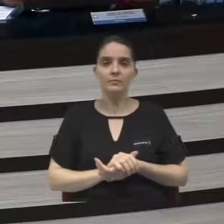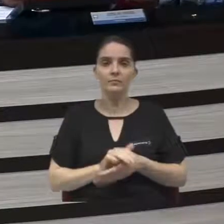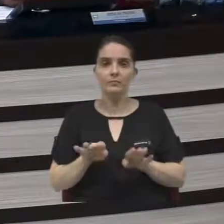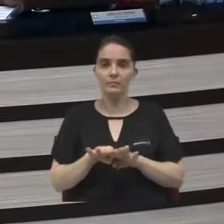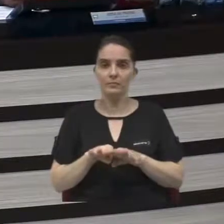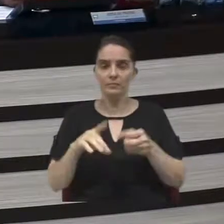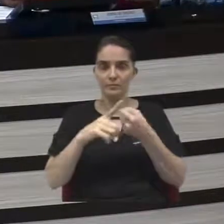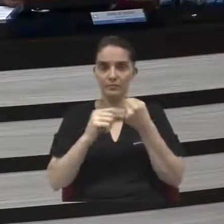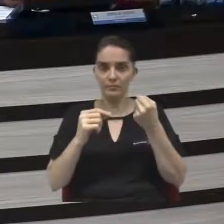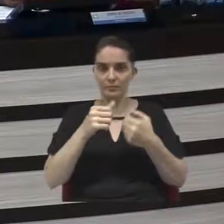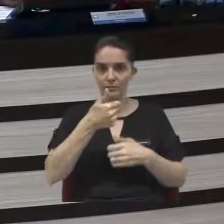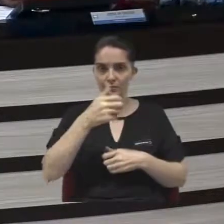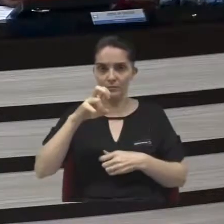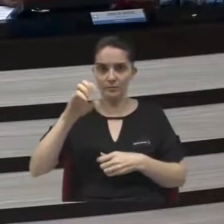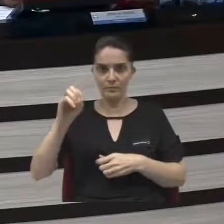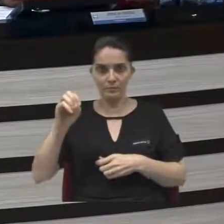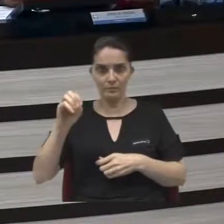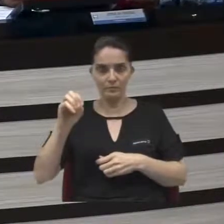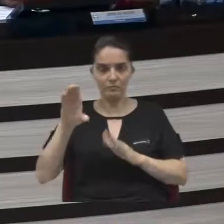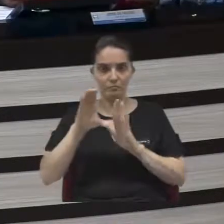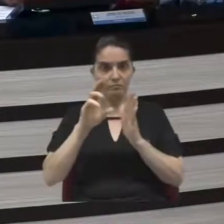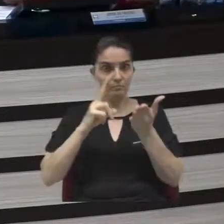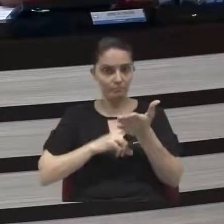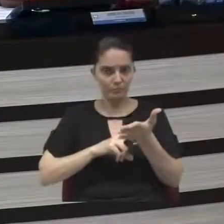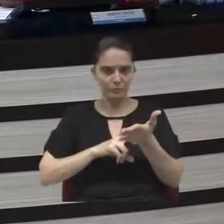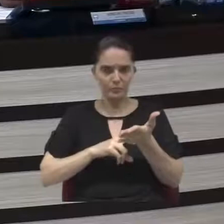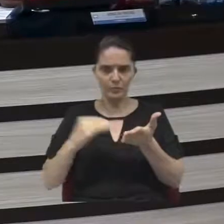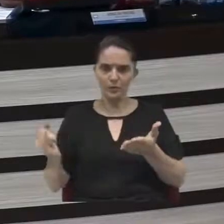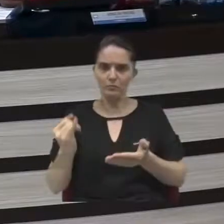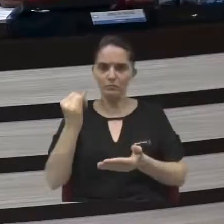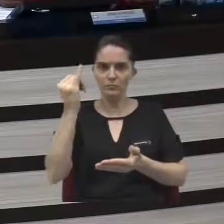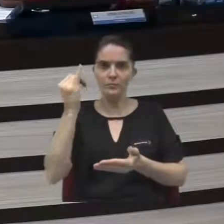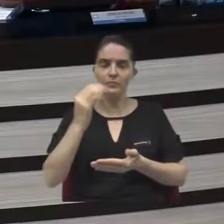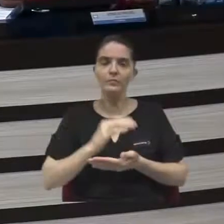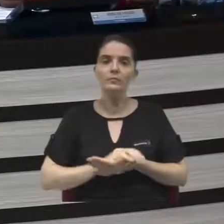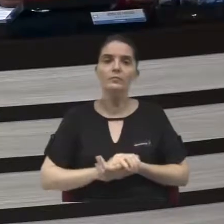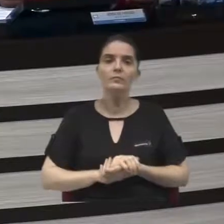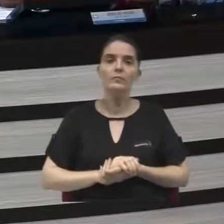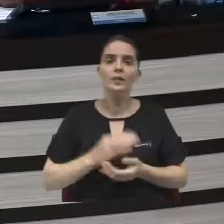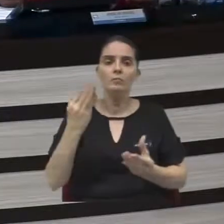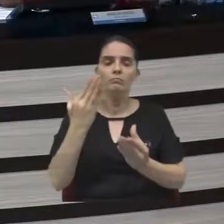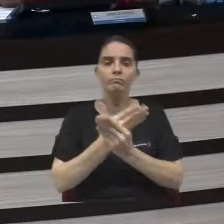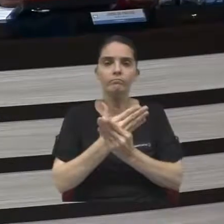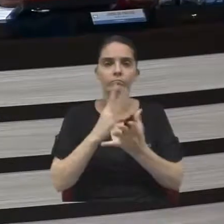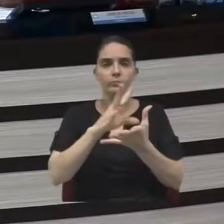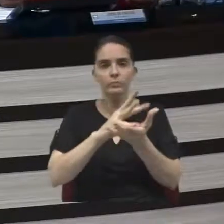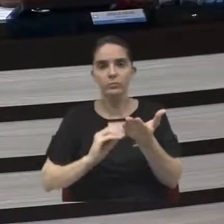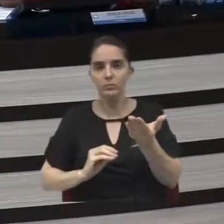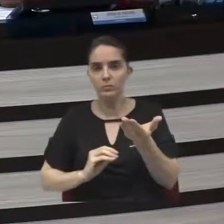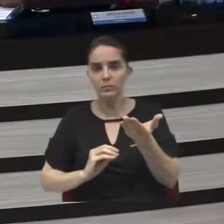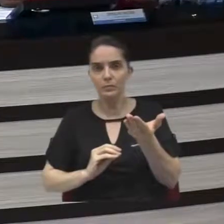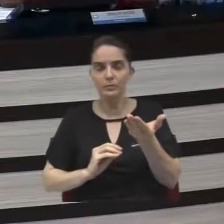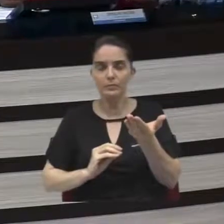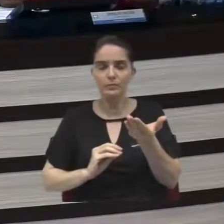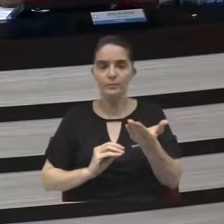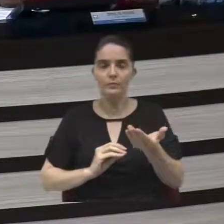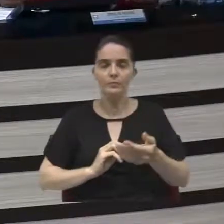artigo 150 da Carta Magna Estadual, cópia integral do processo do Tribunal de